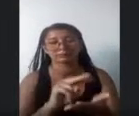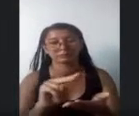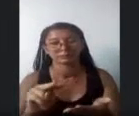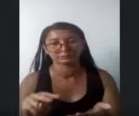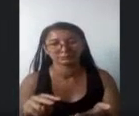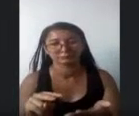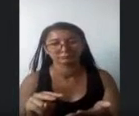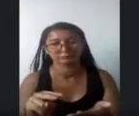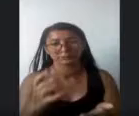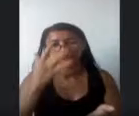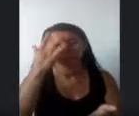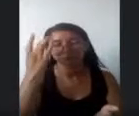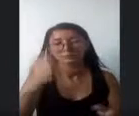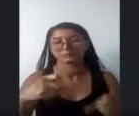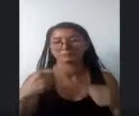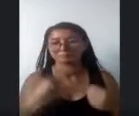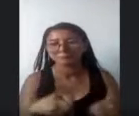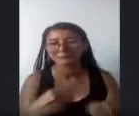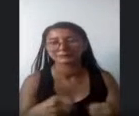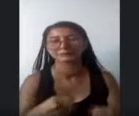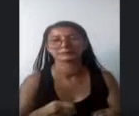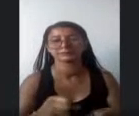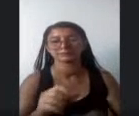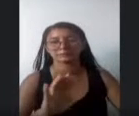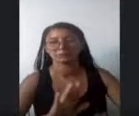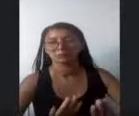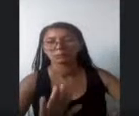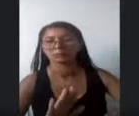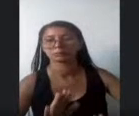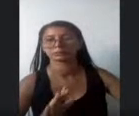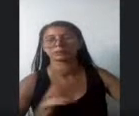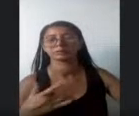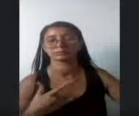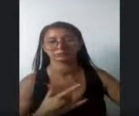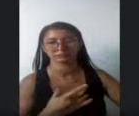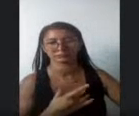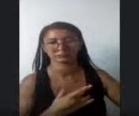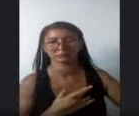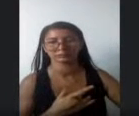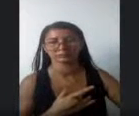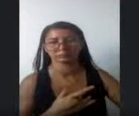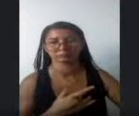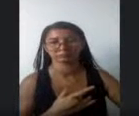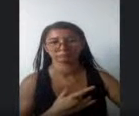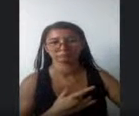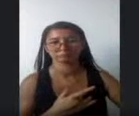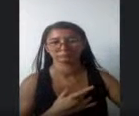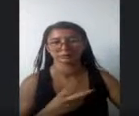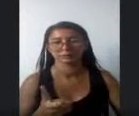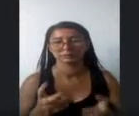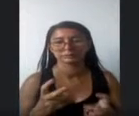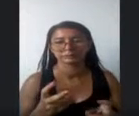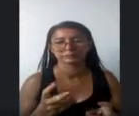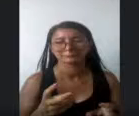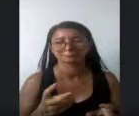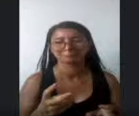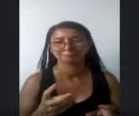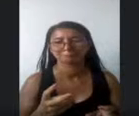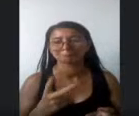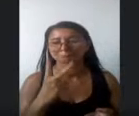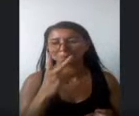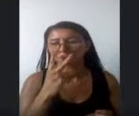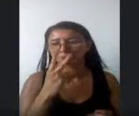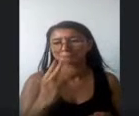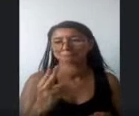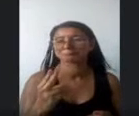precisam do serviço de saúde. E muitas vezes a gente fala que existe uma negligência, né, em procurar o serviço, mas será que é a